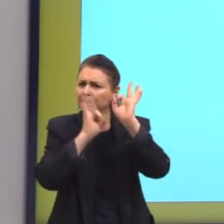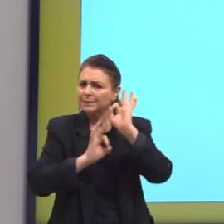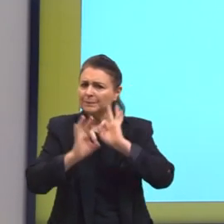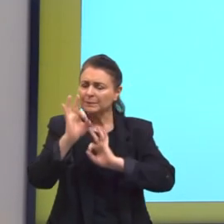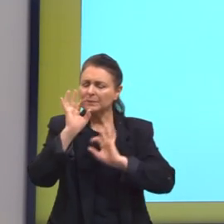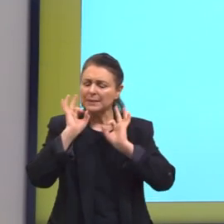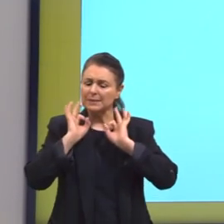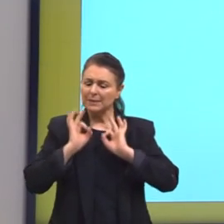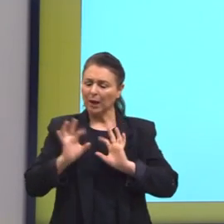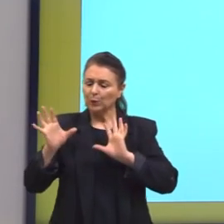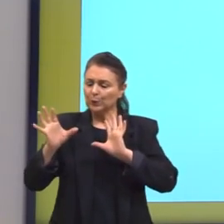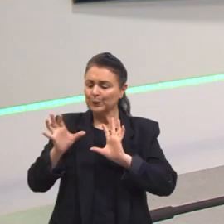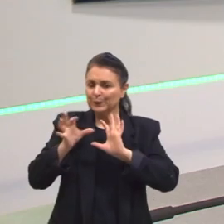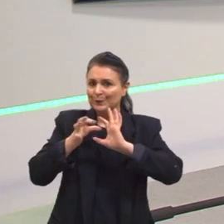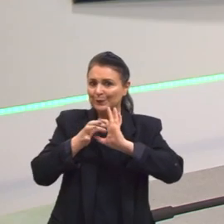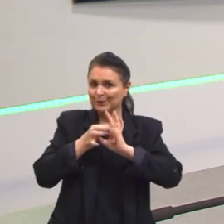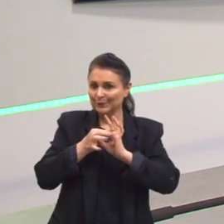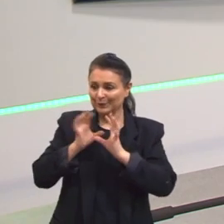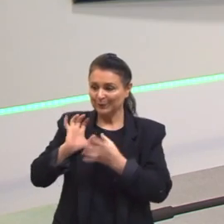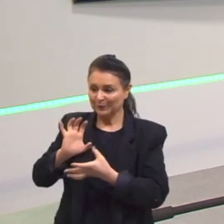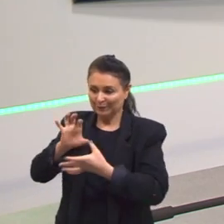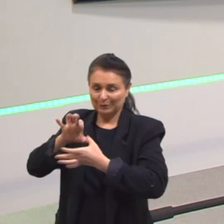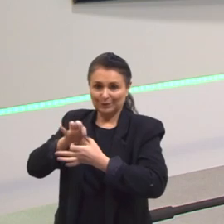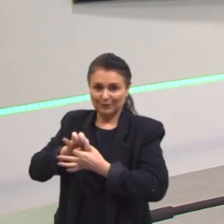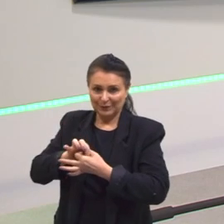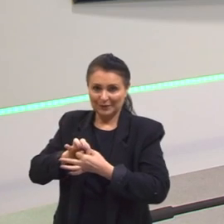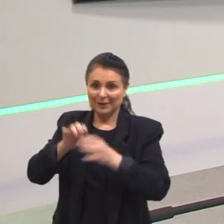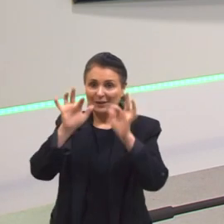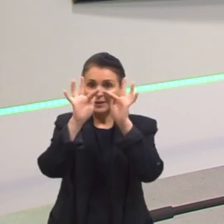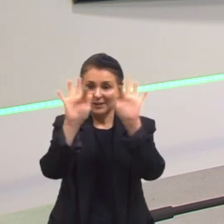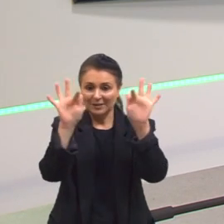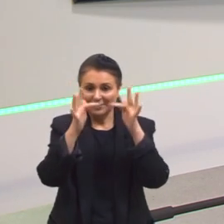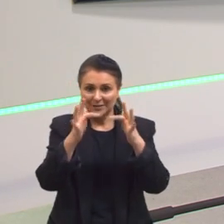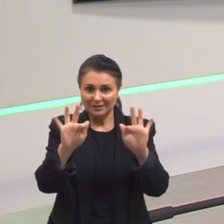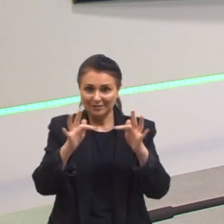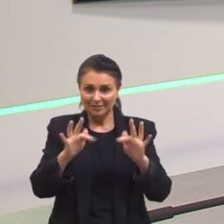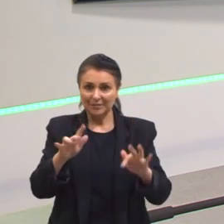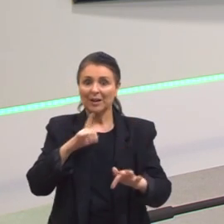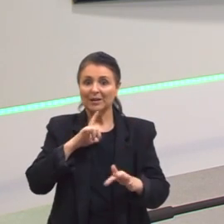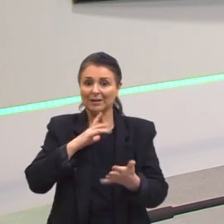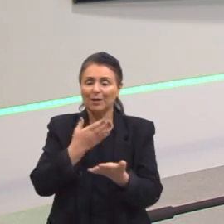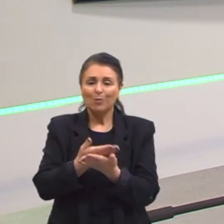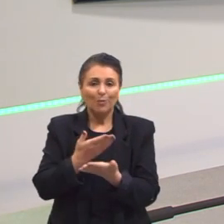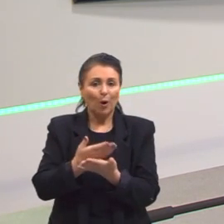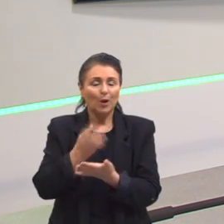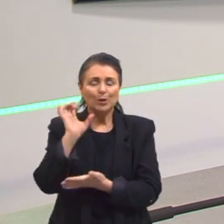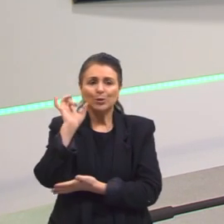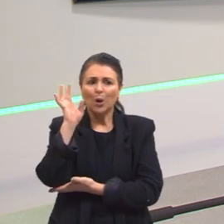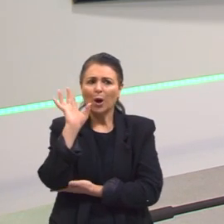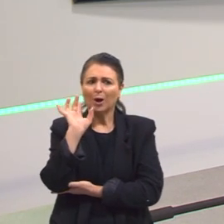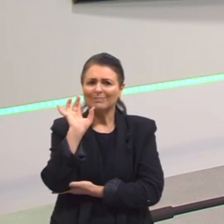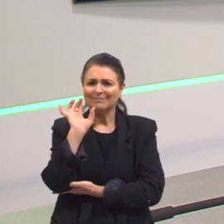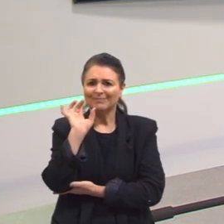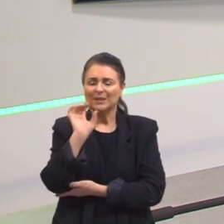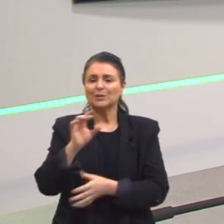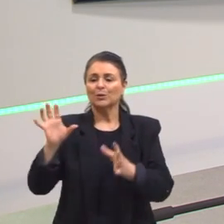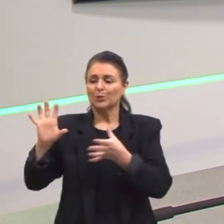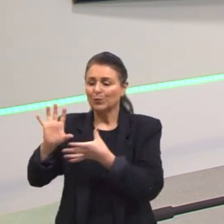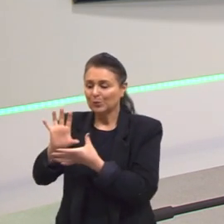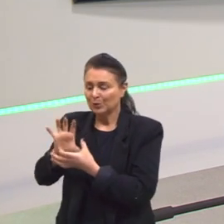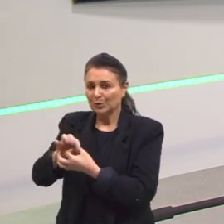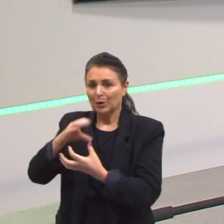interligados por conectores interfráticos nós temos uma aula também só sobre isso sobre os conectores